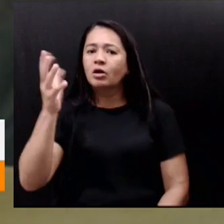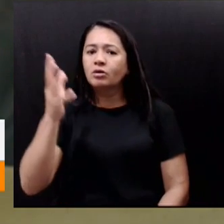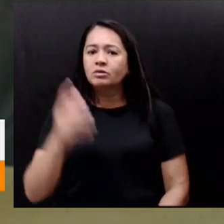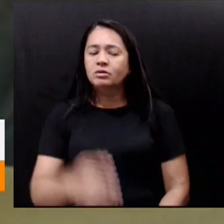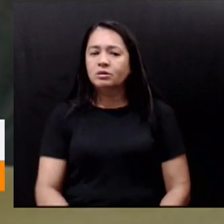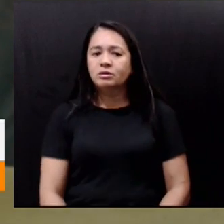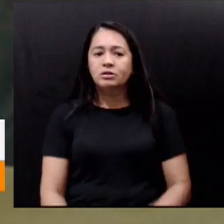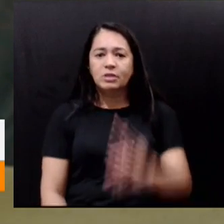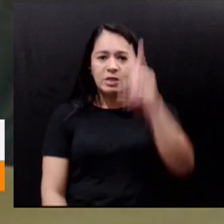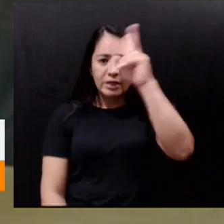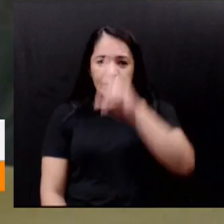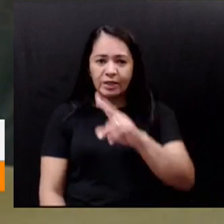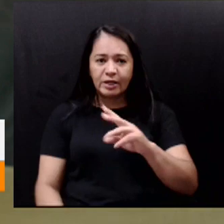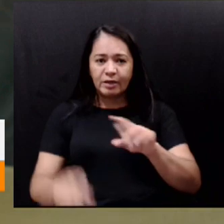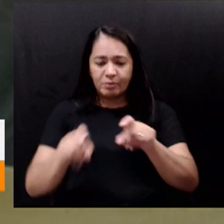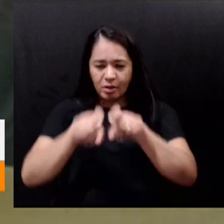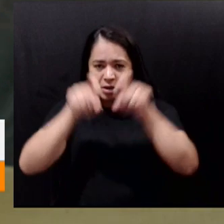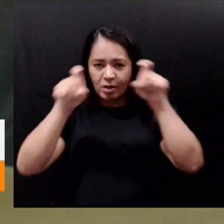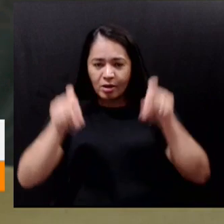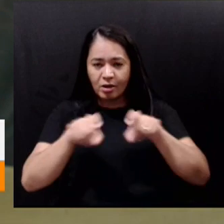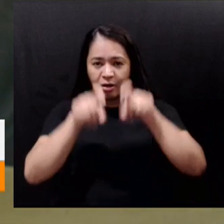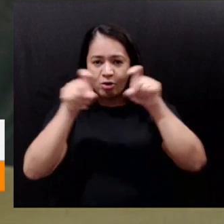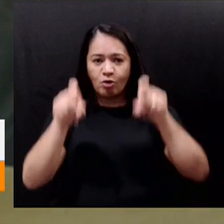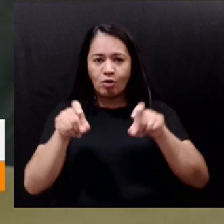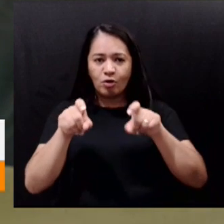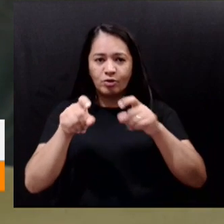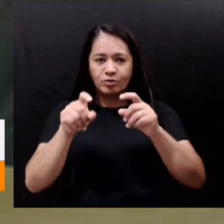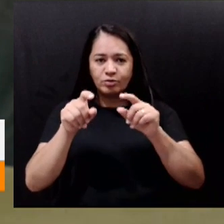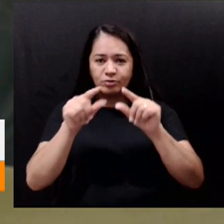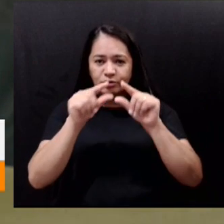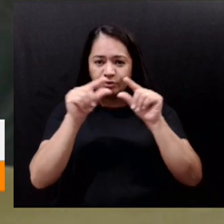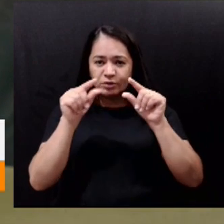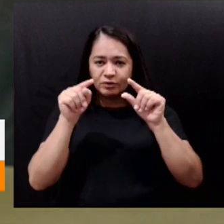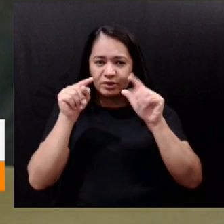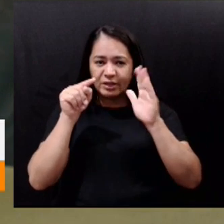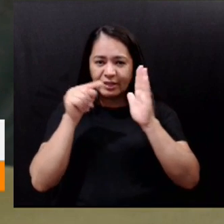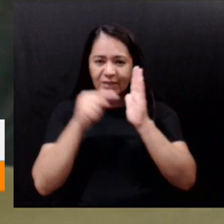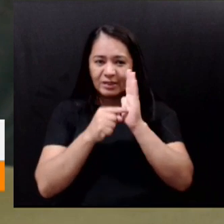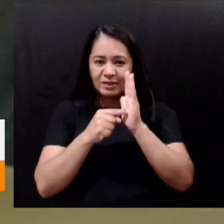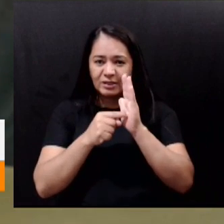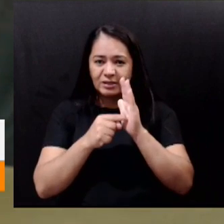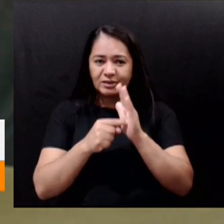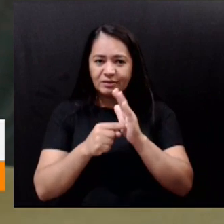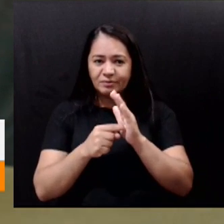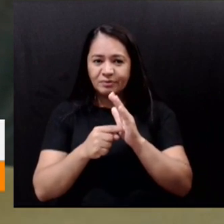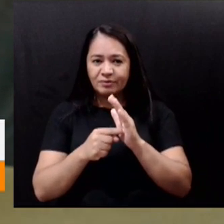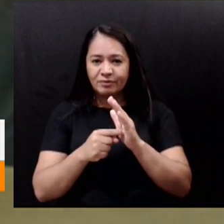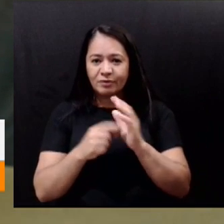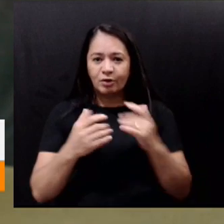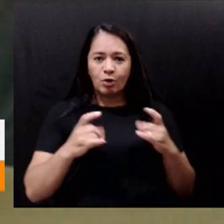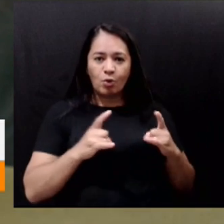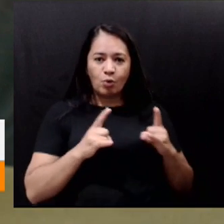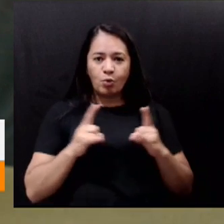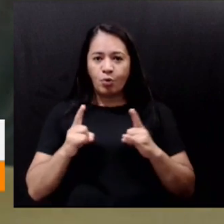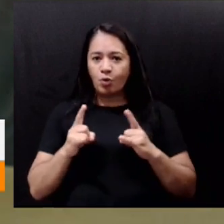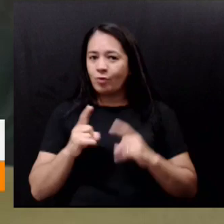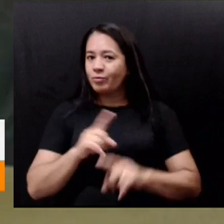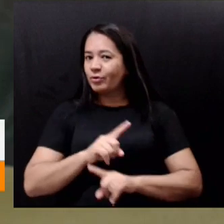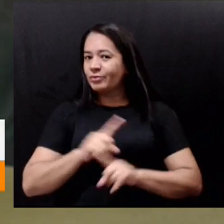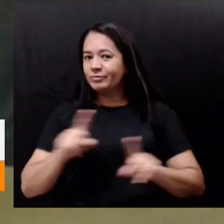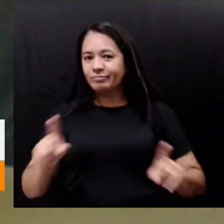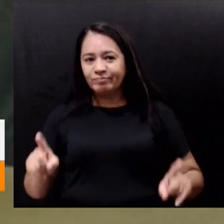computador, vem lá um quadradinho, você clica e está escrito não sou robô? Então, não somos, né? Somos